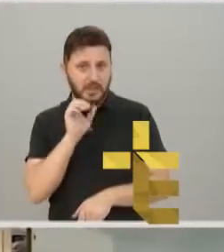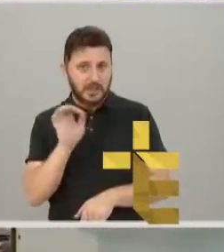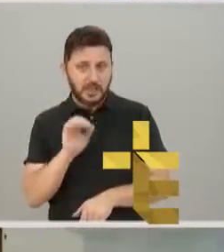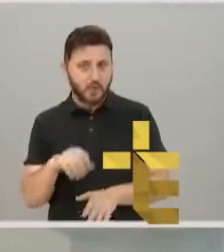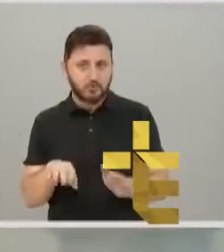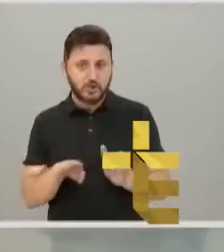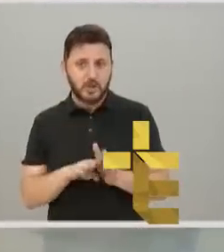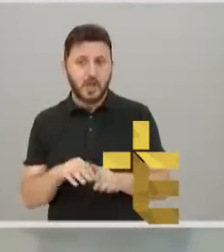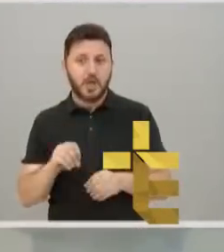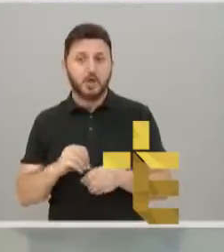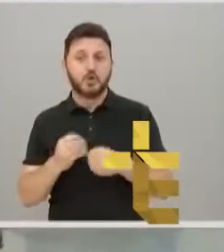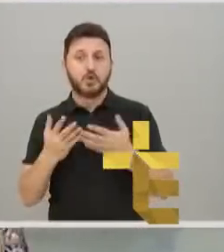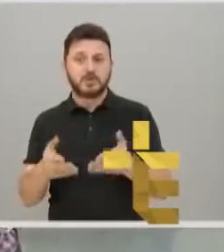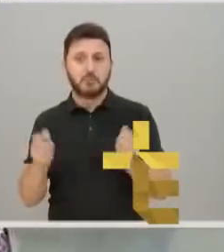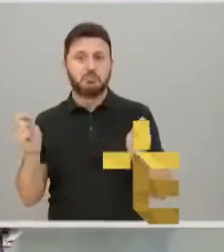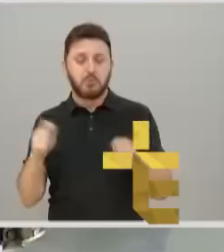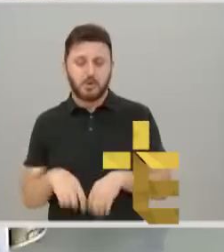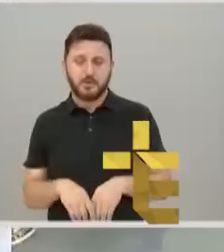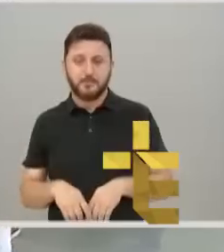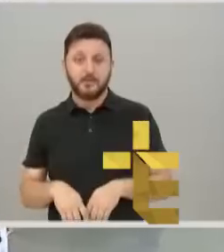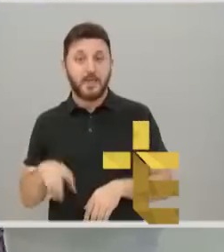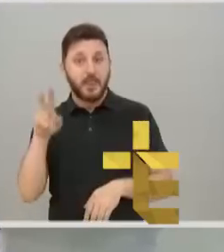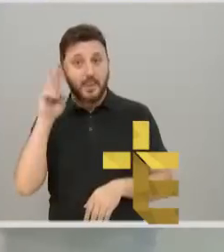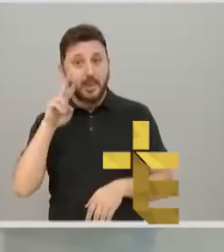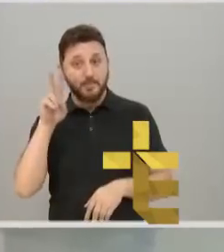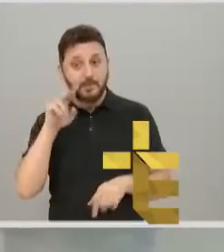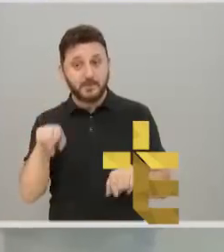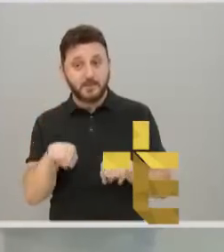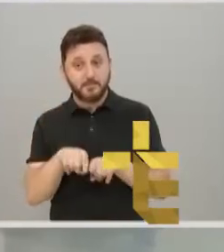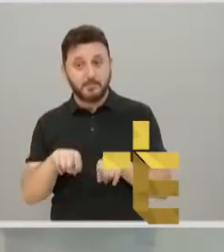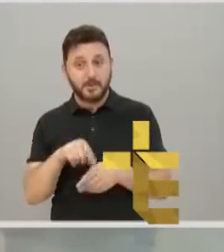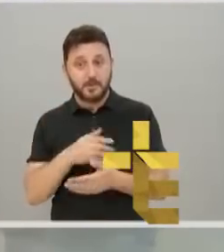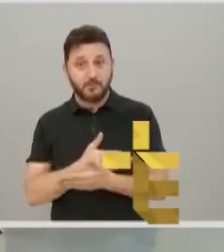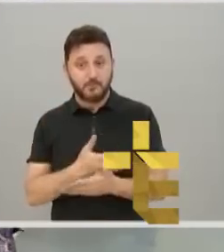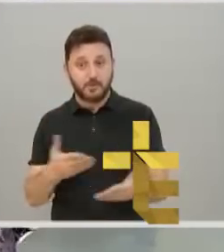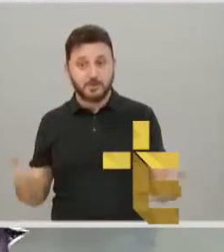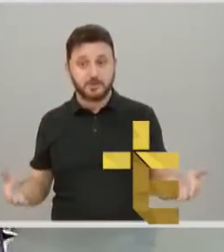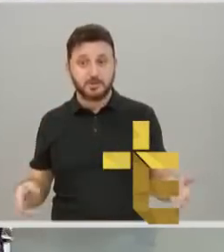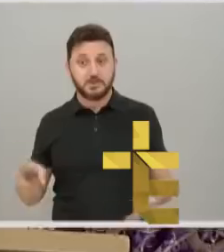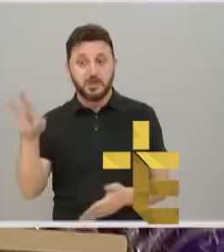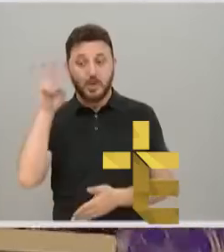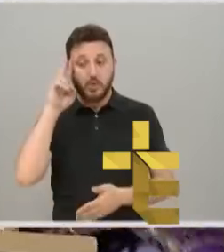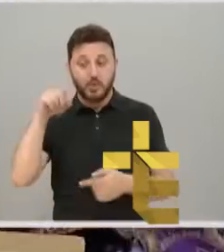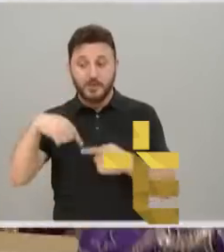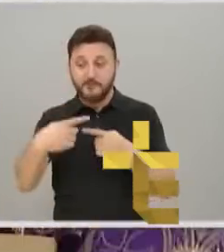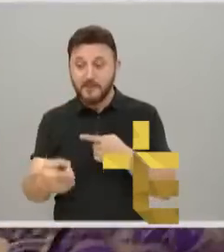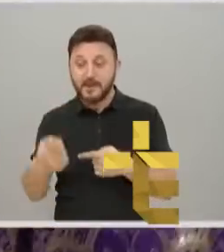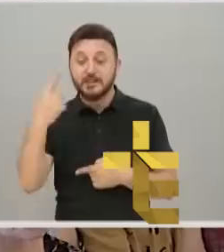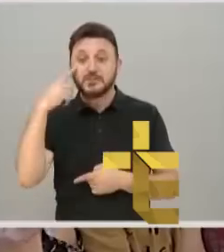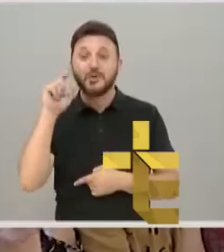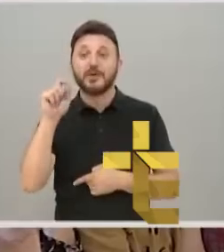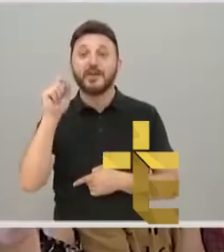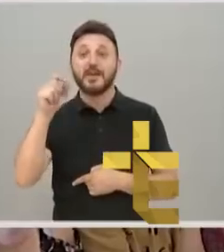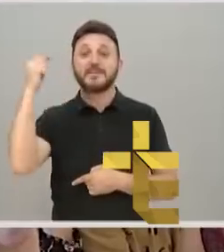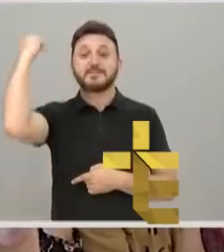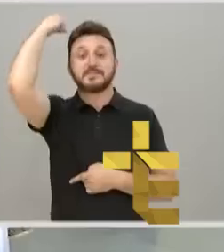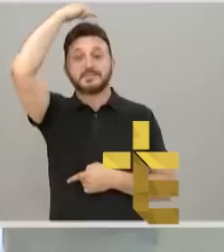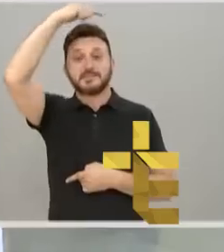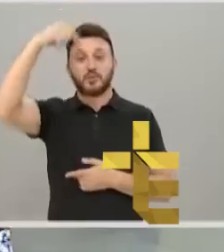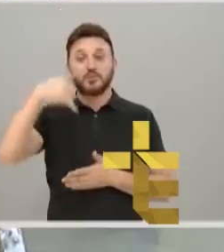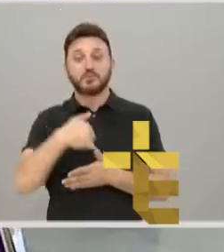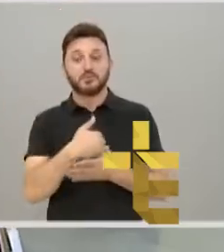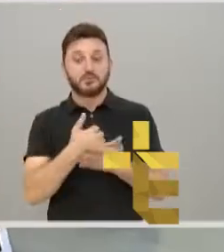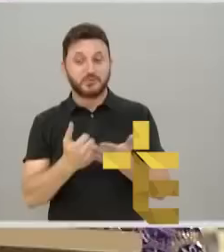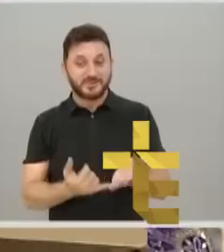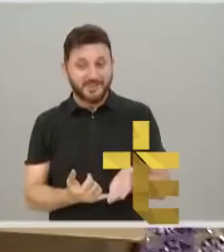faça a sua doação. Eu queria lembrar, querido povo de Deus, que segunda-feira é dia de São José.